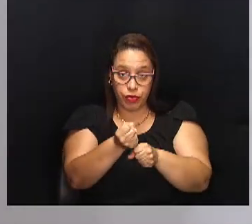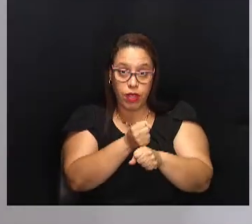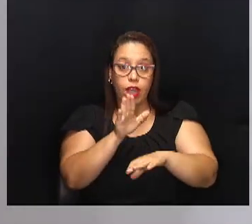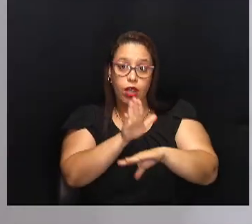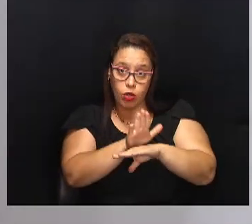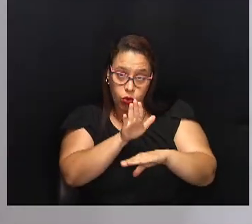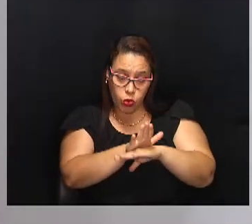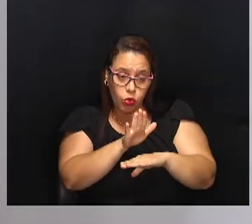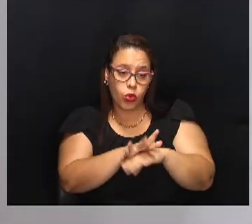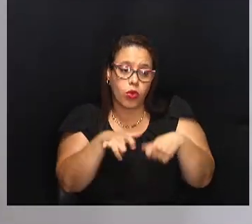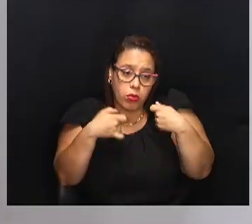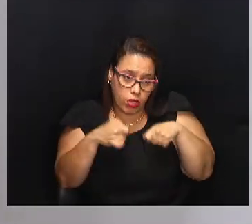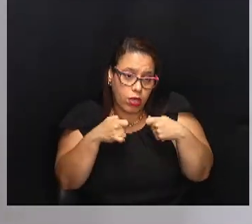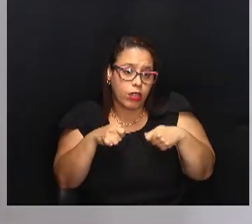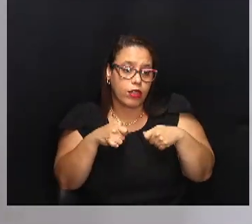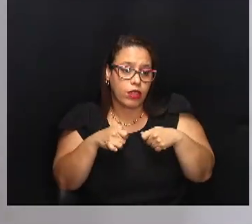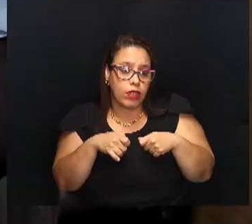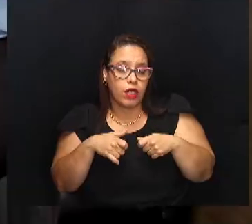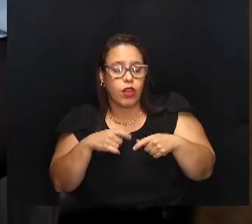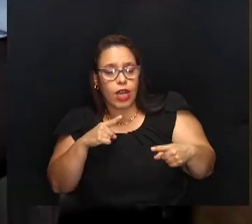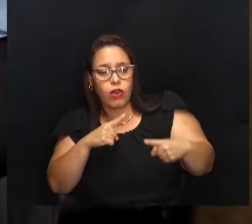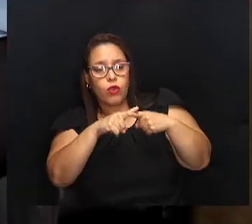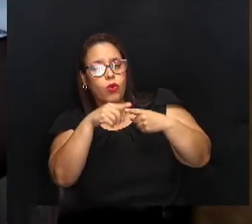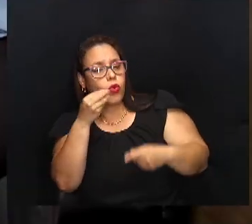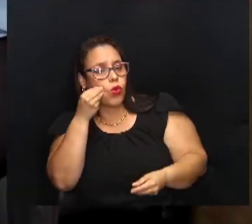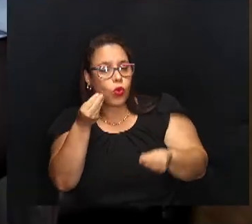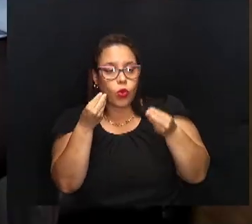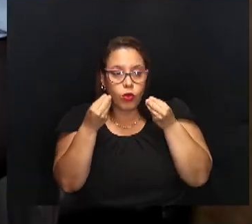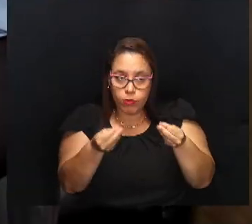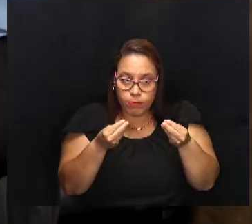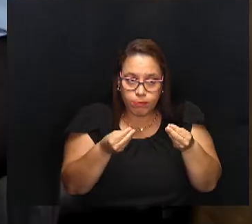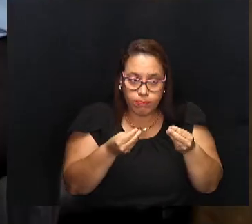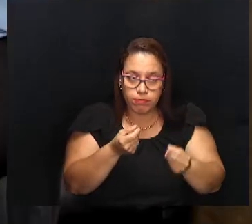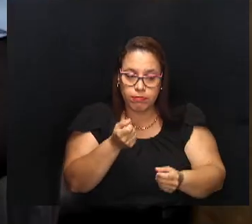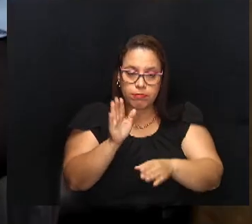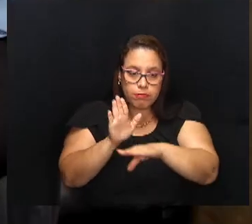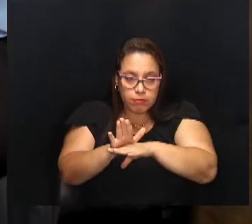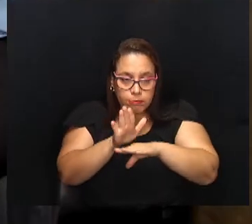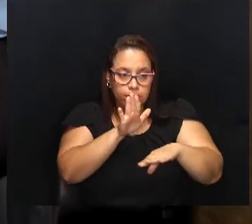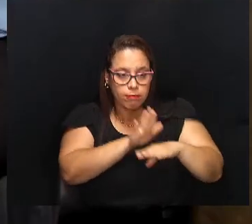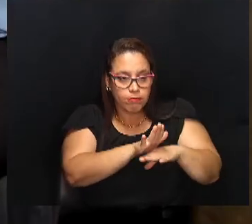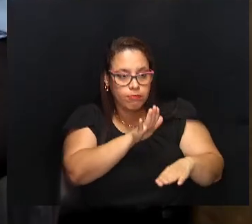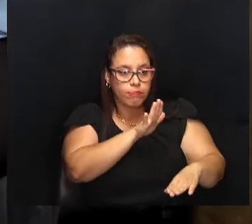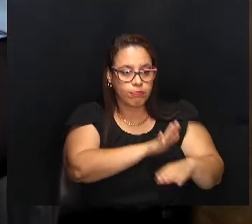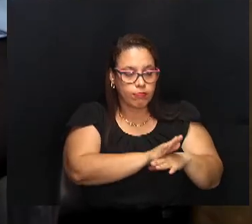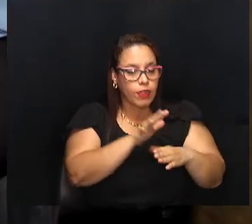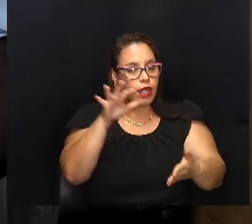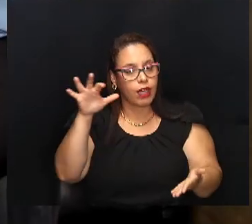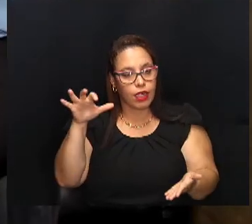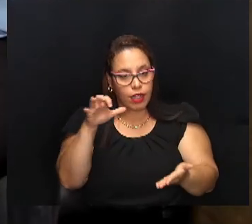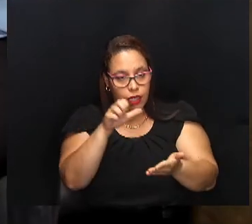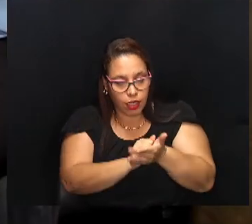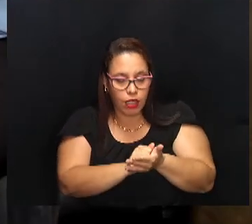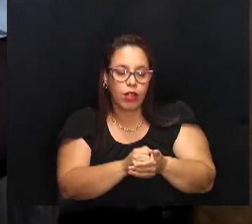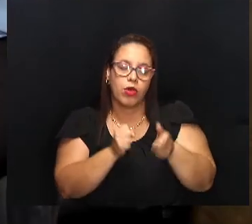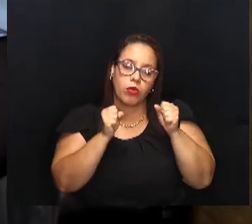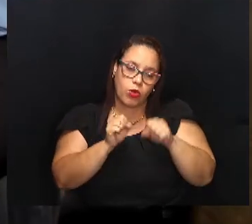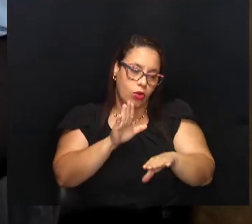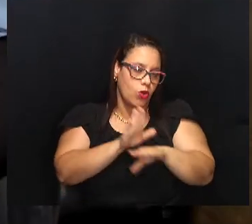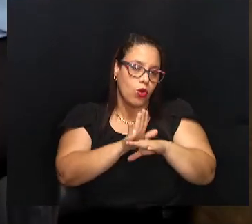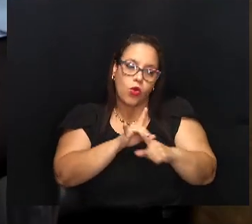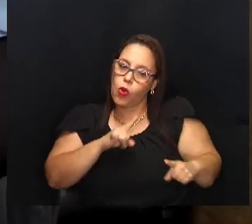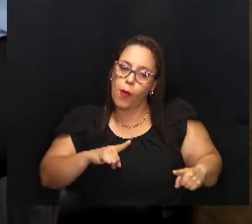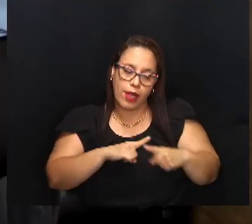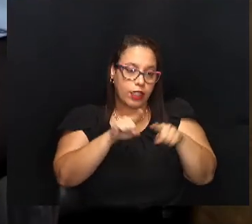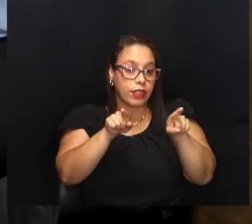também quando precisa. Vai, eu quero competir, como eu faço? Cada um ajuda um pouquinho, ajuda ali na inscrição, aí pode também ali fazer a competição,